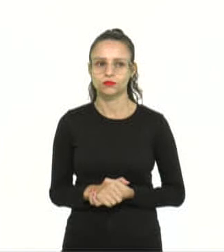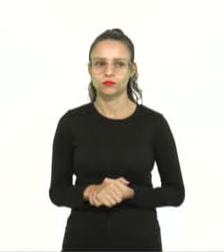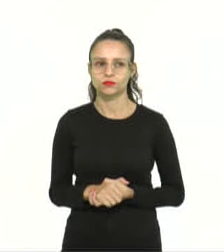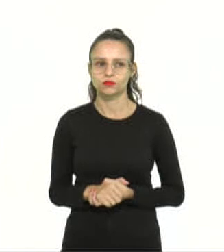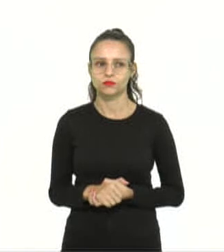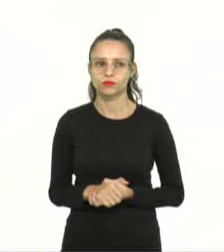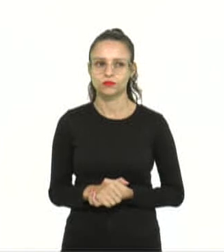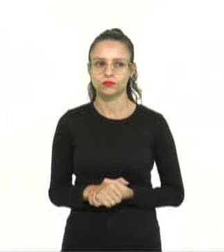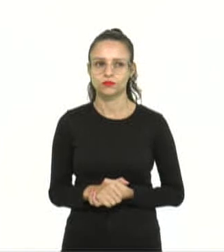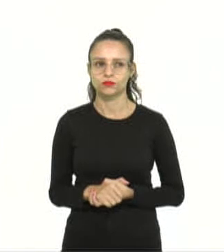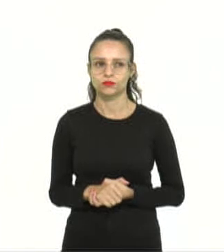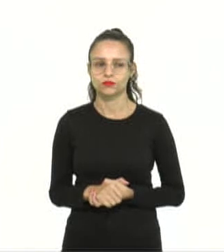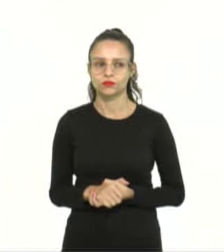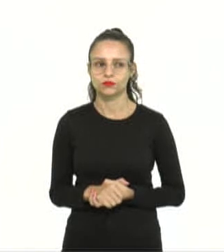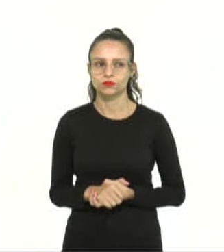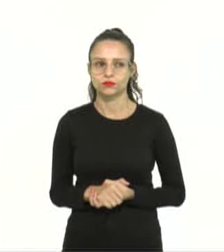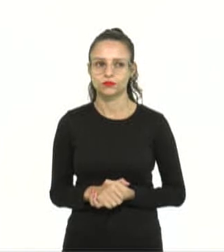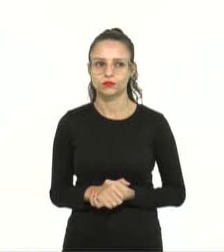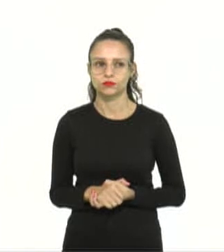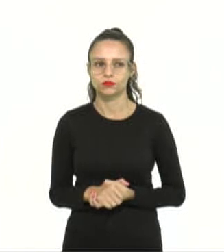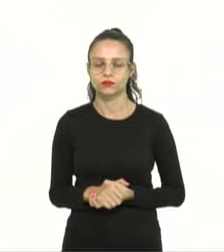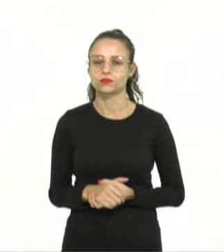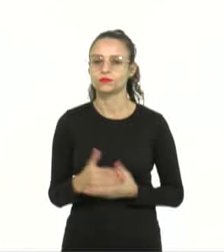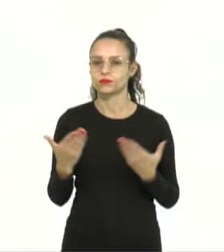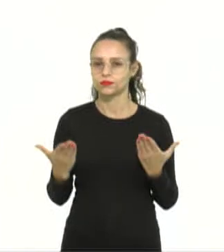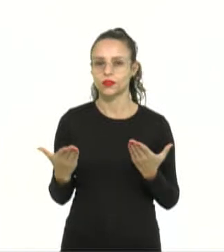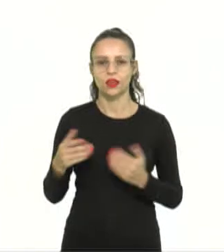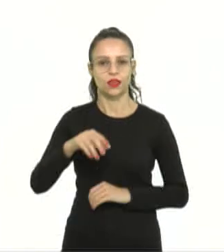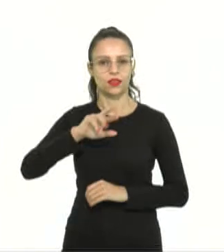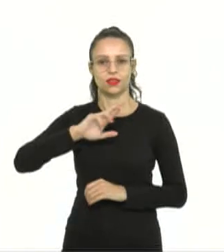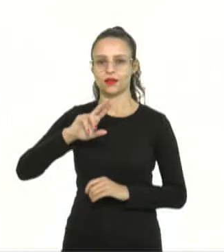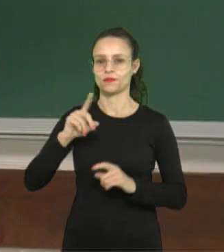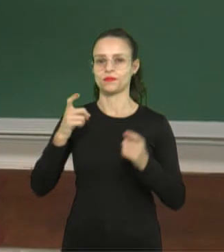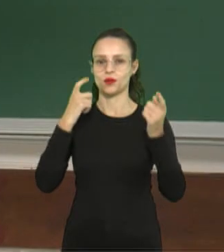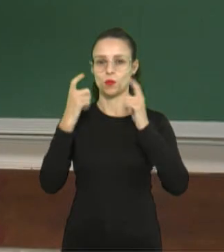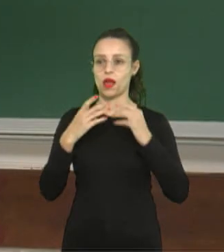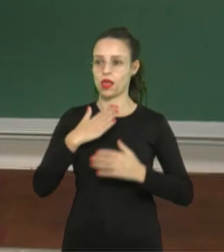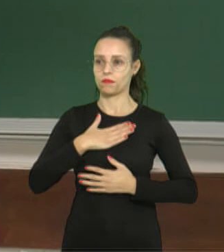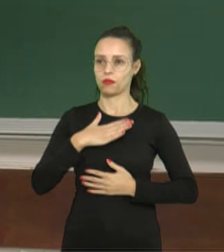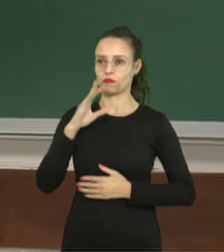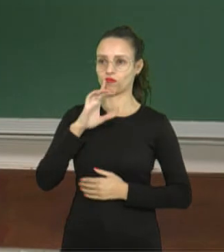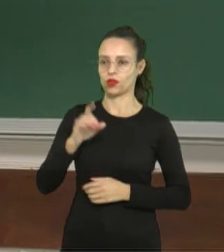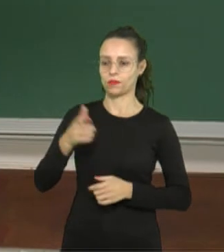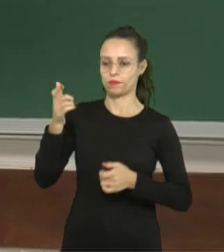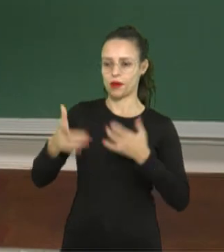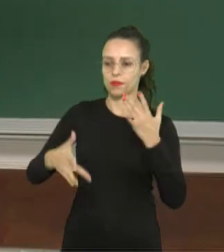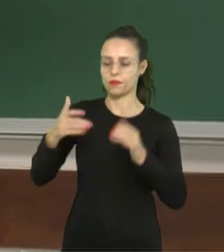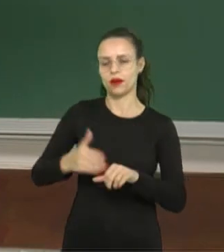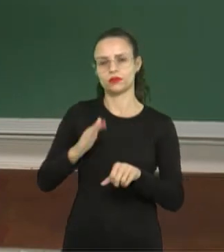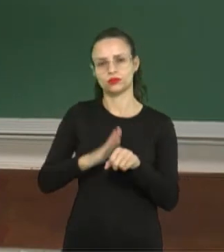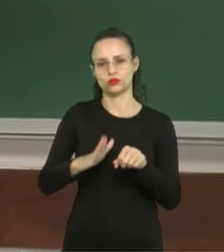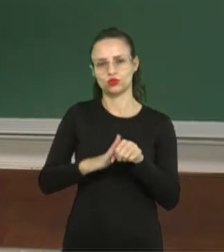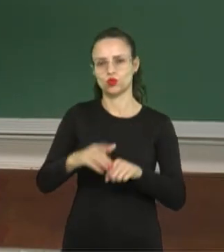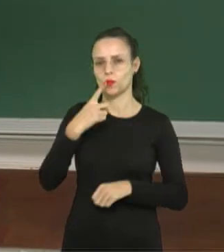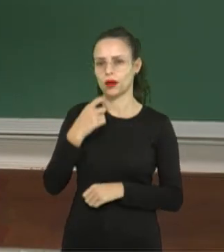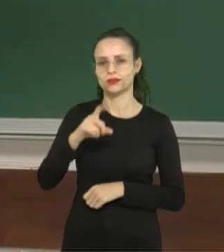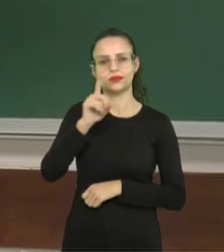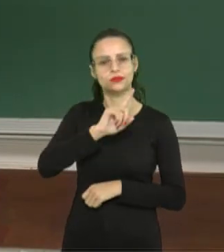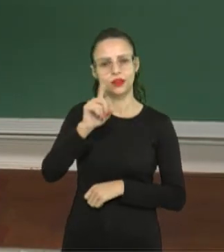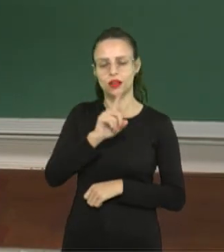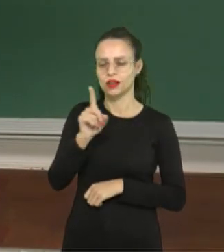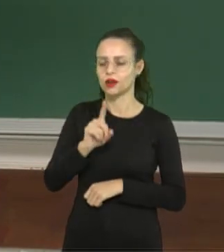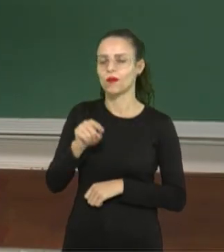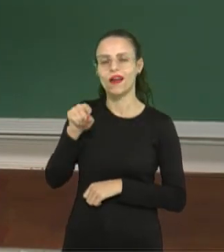não são de bom gosto para comer. Então, não se preocupe. Ai, meu Deus, que desperdício, né? Jogar tanto tomate